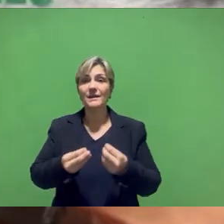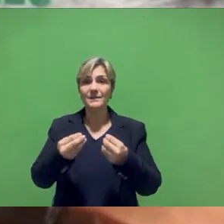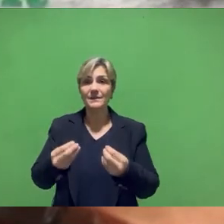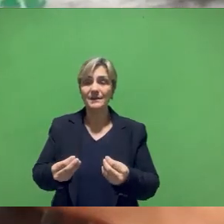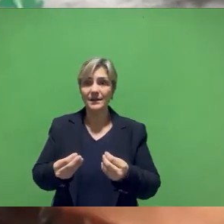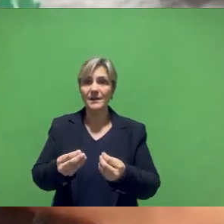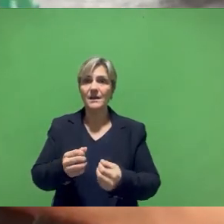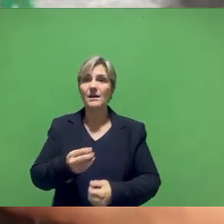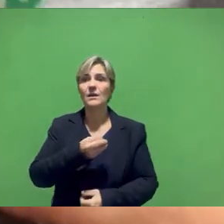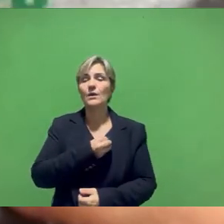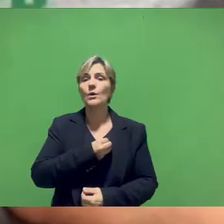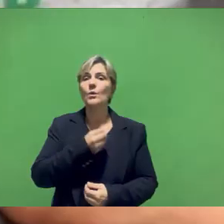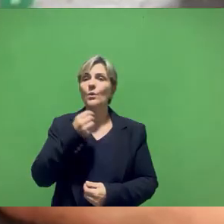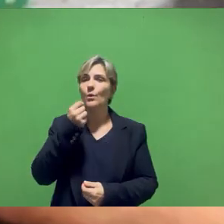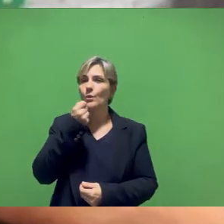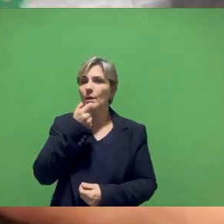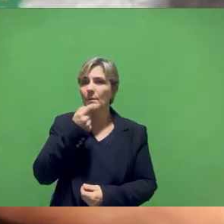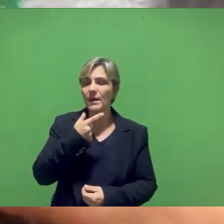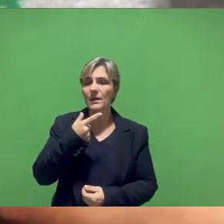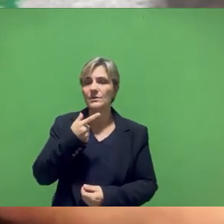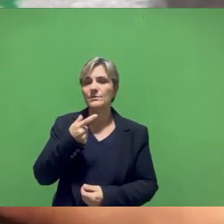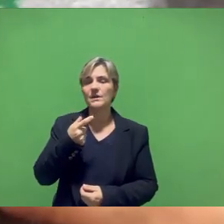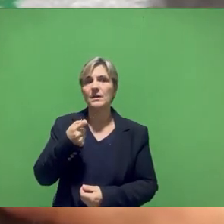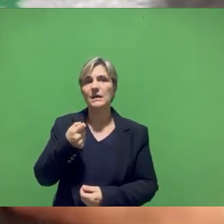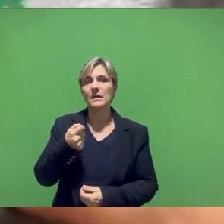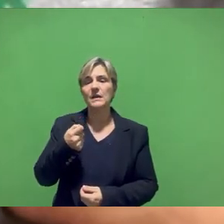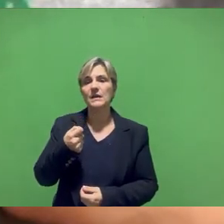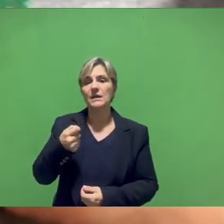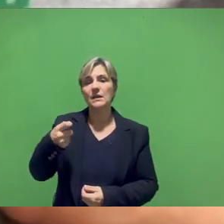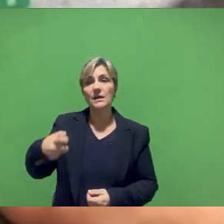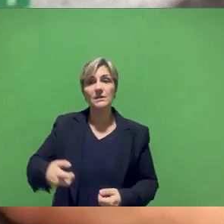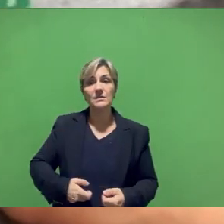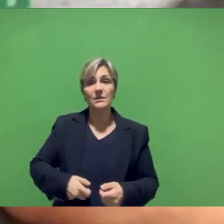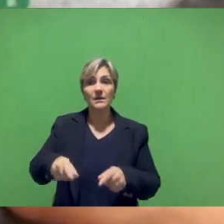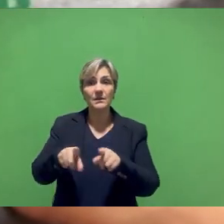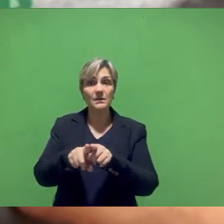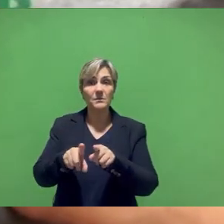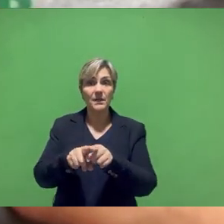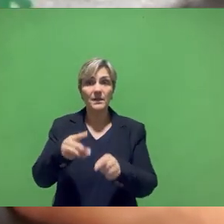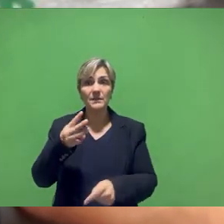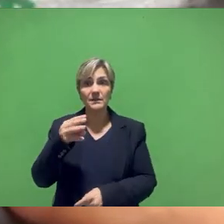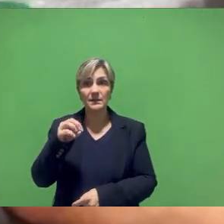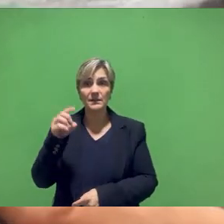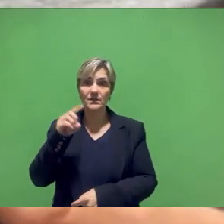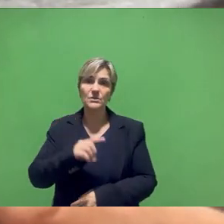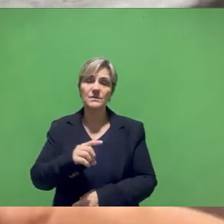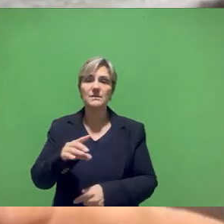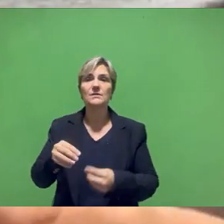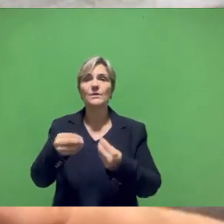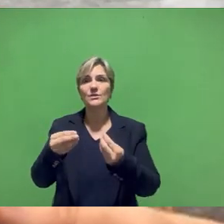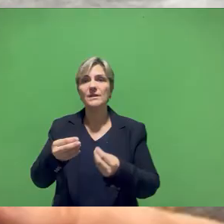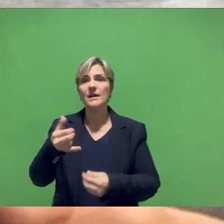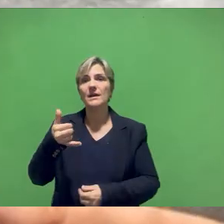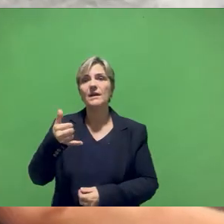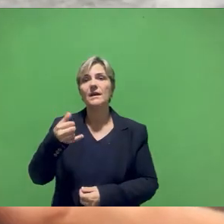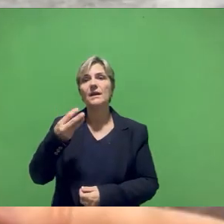medicamentos para 60 dias e a insulina é um deles. E aí a gente dá 30